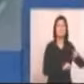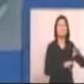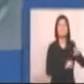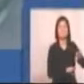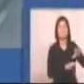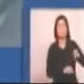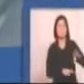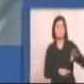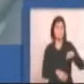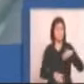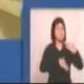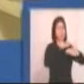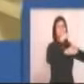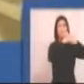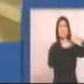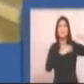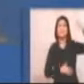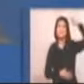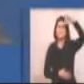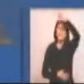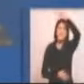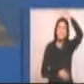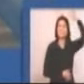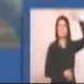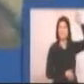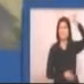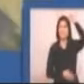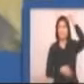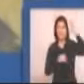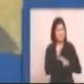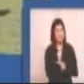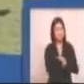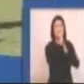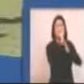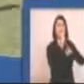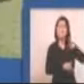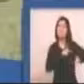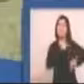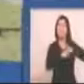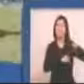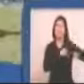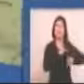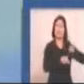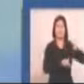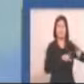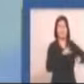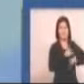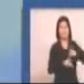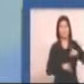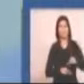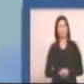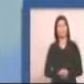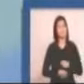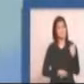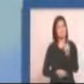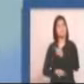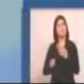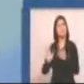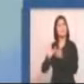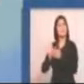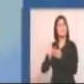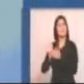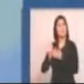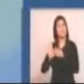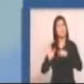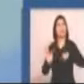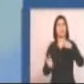educação. É desenvolvimento para todo o estado. É segurança para o cidadão. Essas são as minhas propostas e o